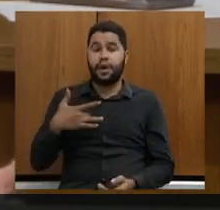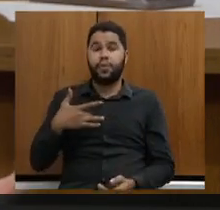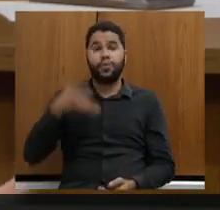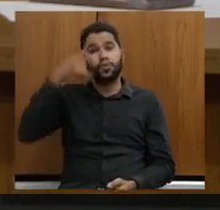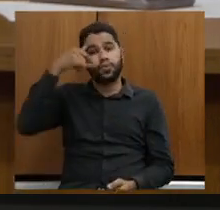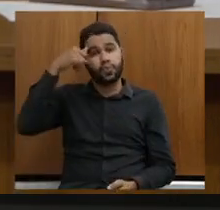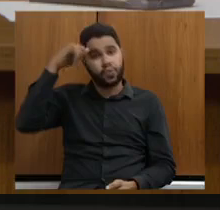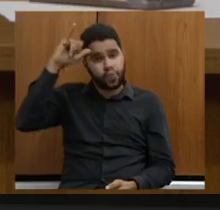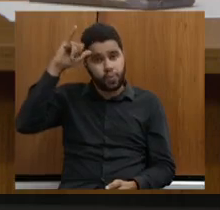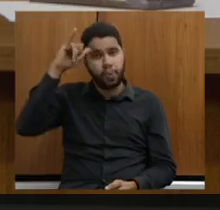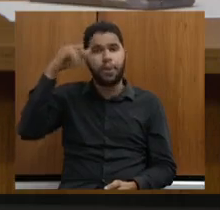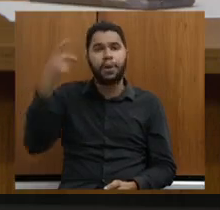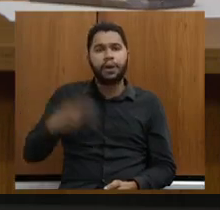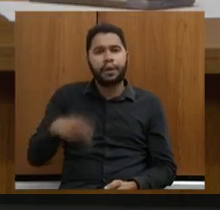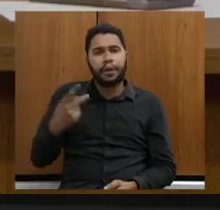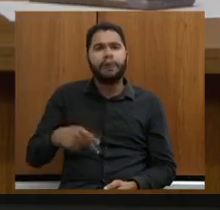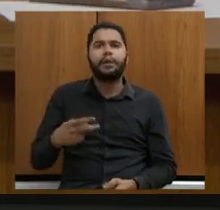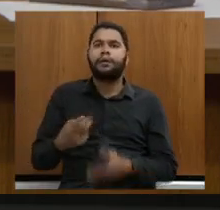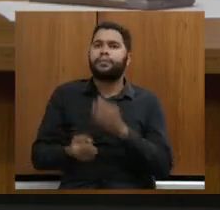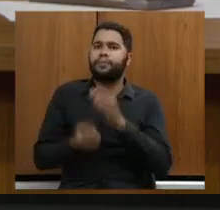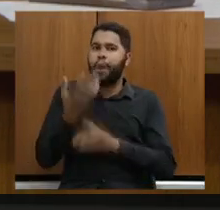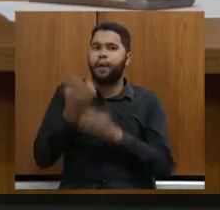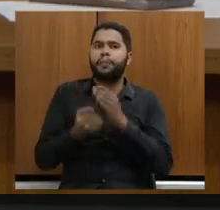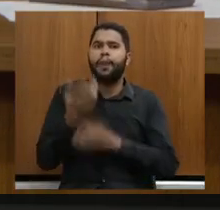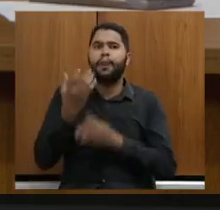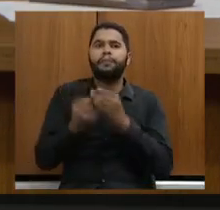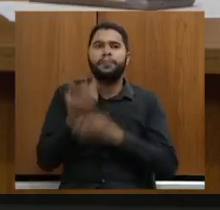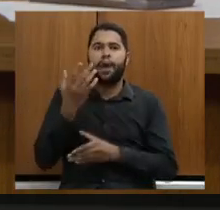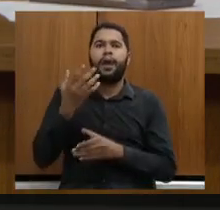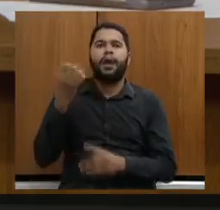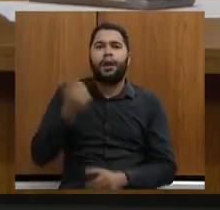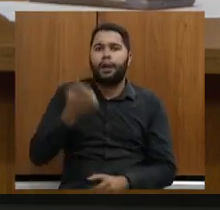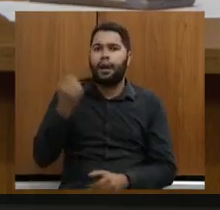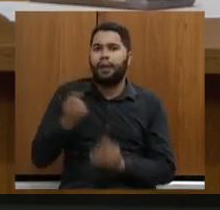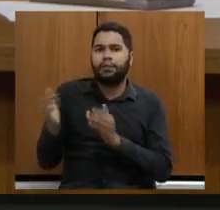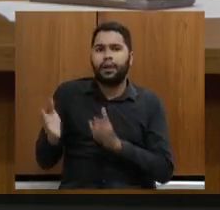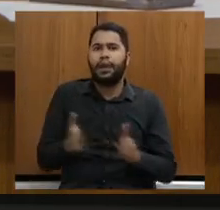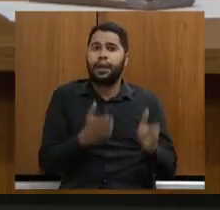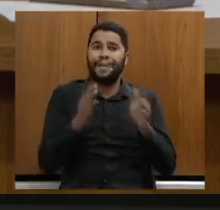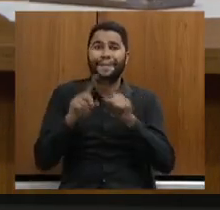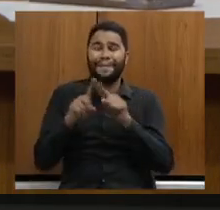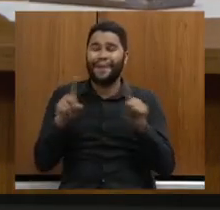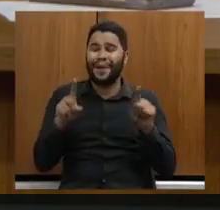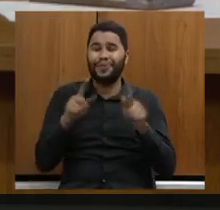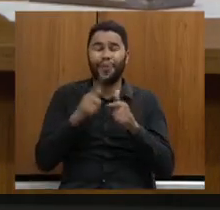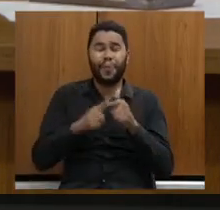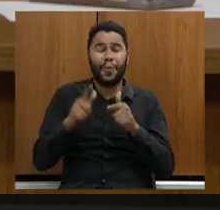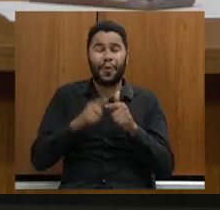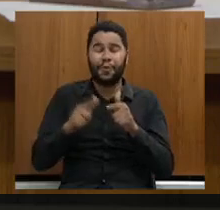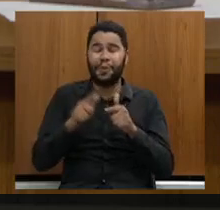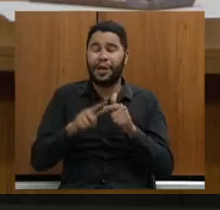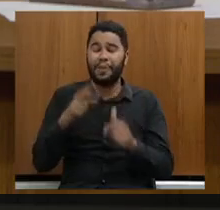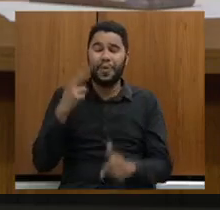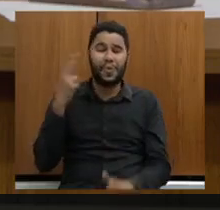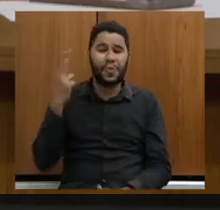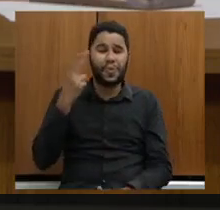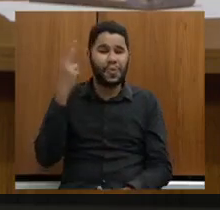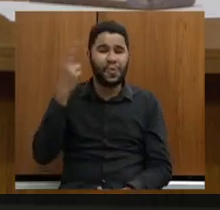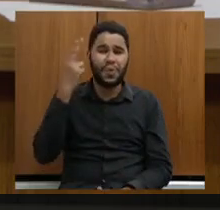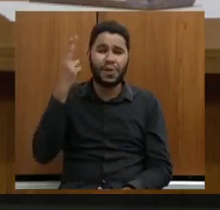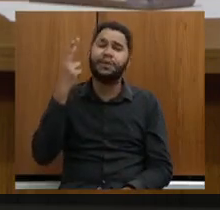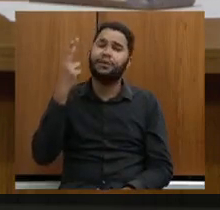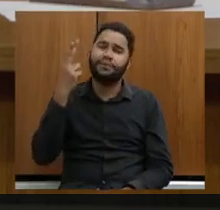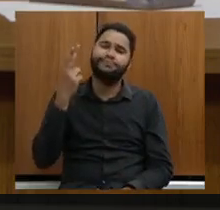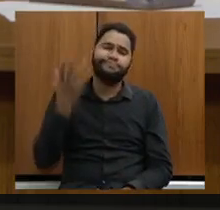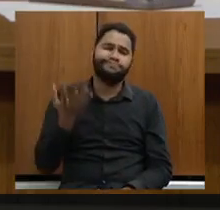rebanho ainda que está de Minas seja maior produtor de leite nós temos um problema Seríssimo no estado que nós precisamos que a gente